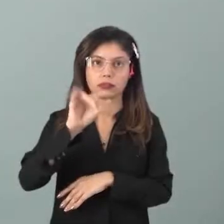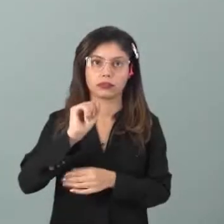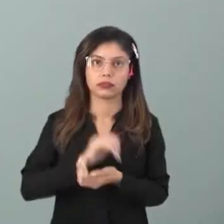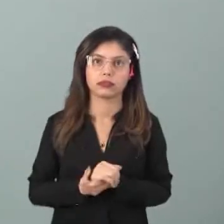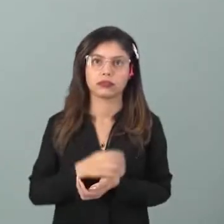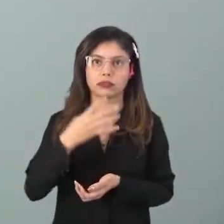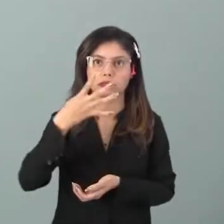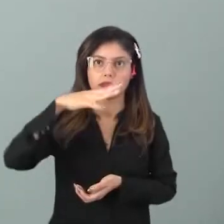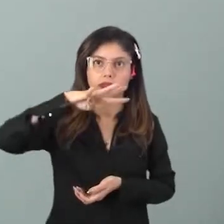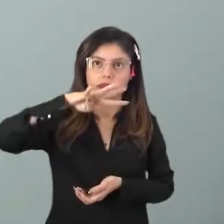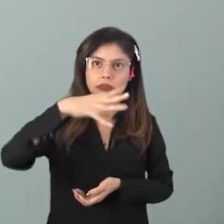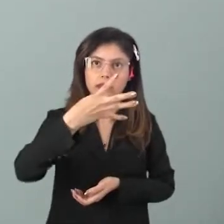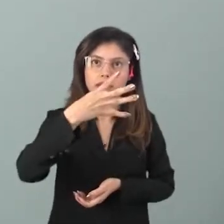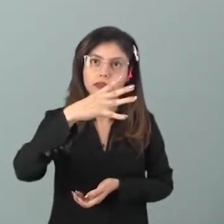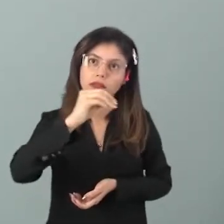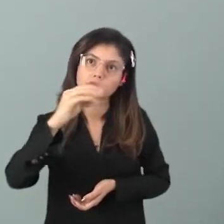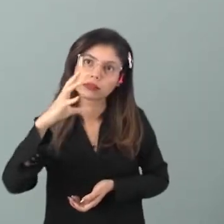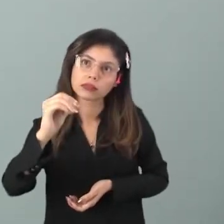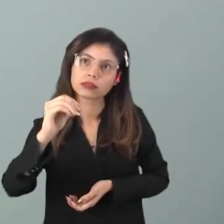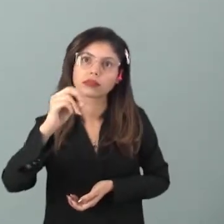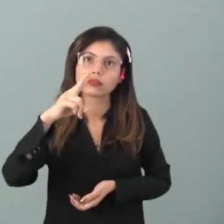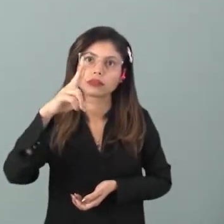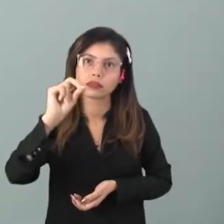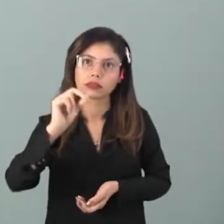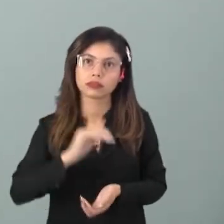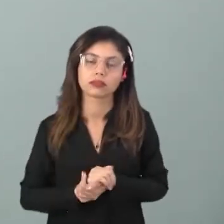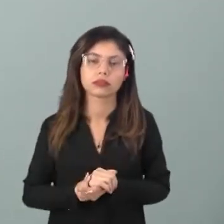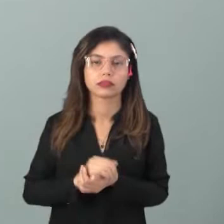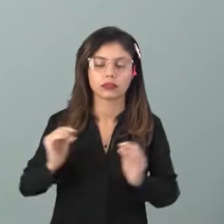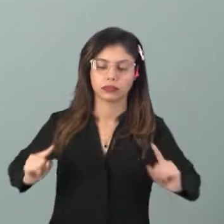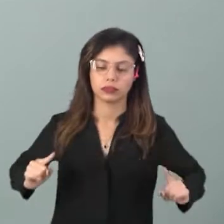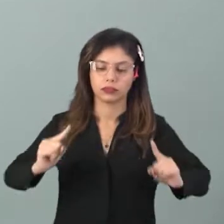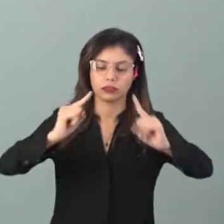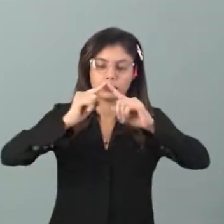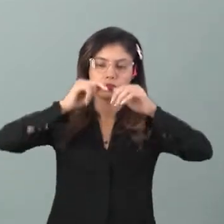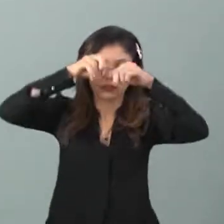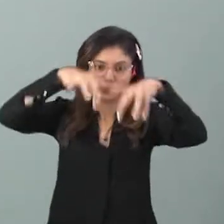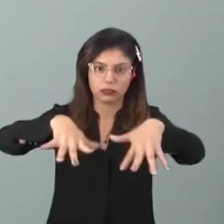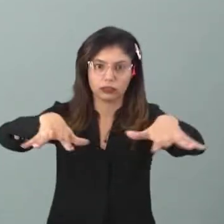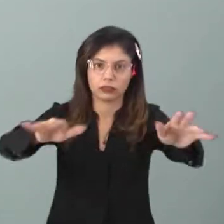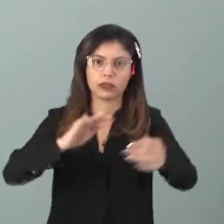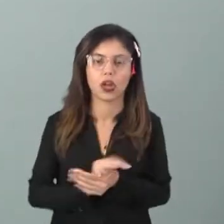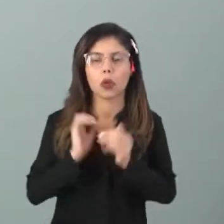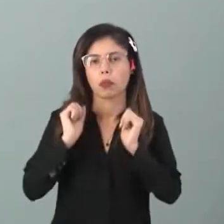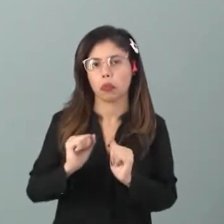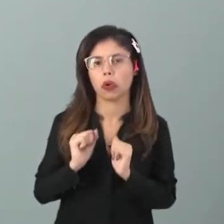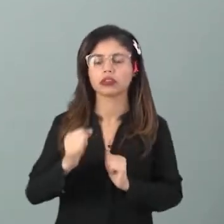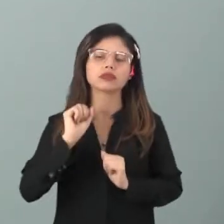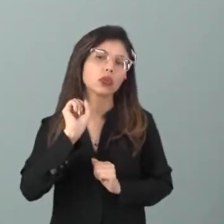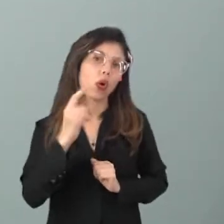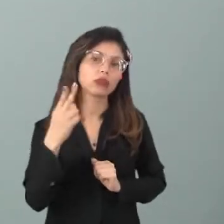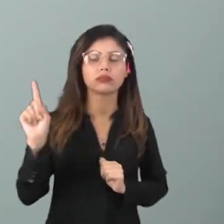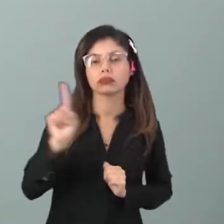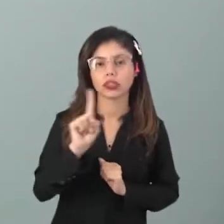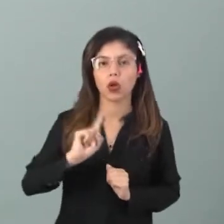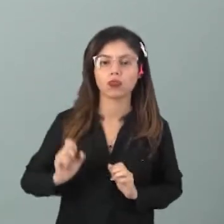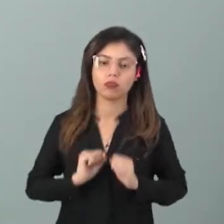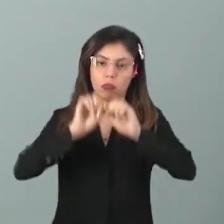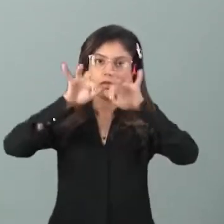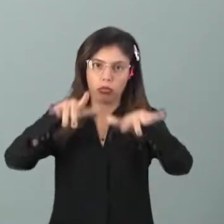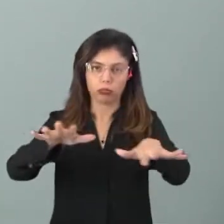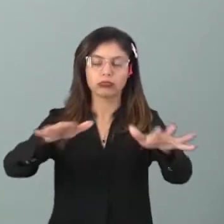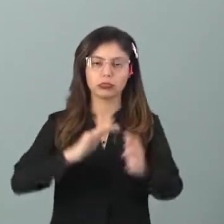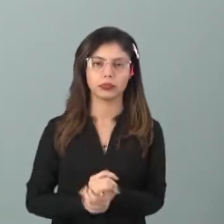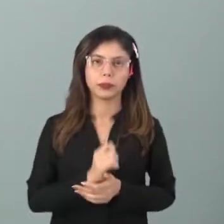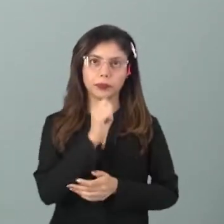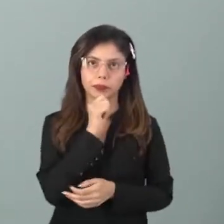cerca de 450 vulcões, que podem estar ativos e em alguns momentos pode ser que eles não fiquem em plena atividade. Então